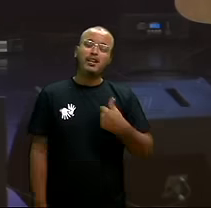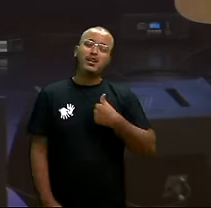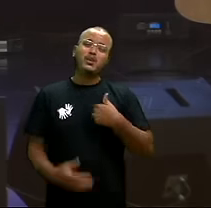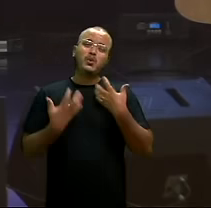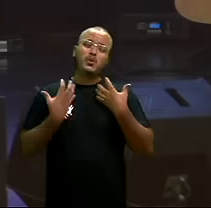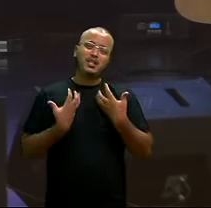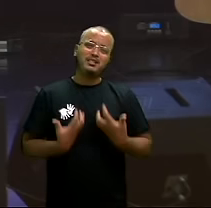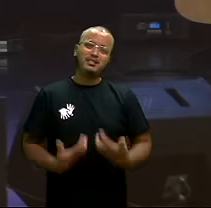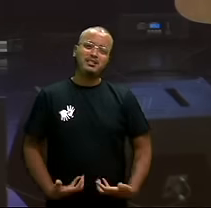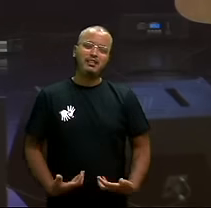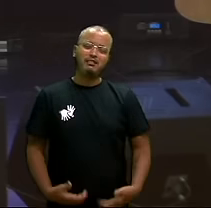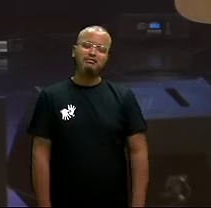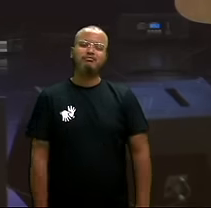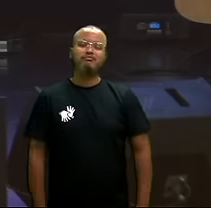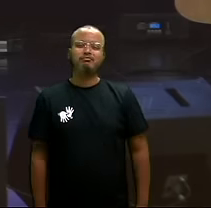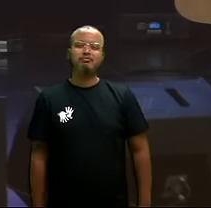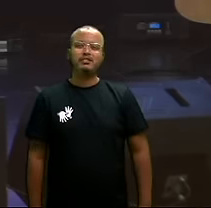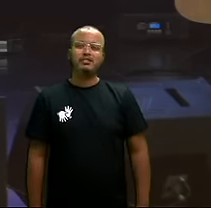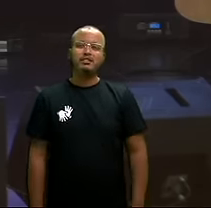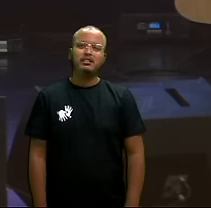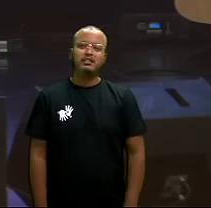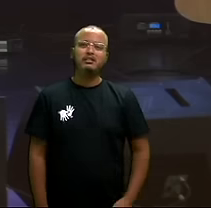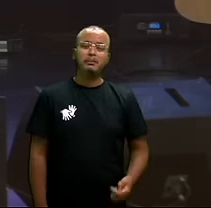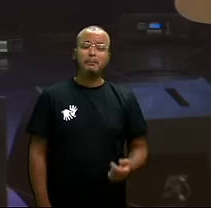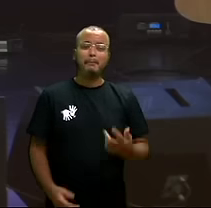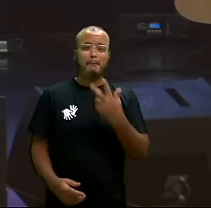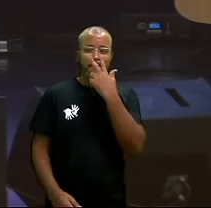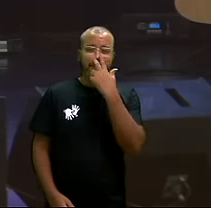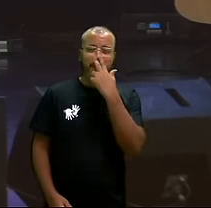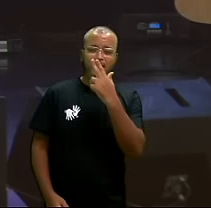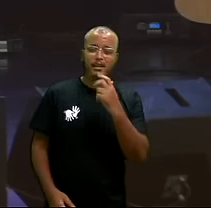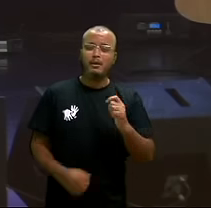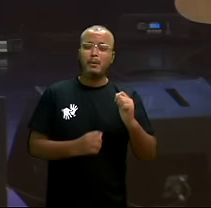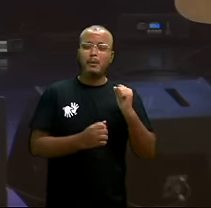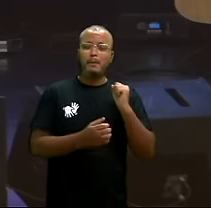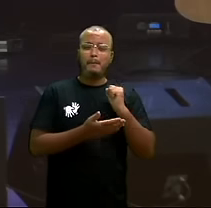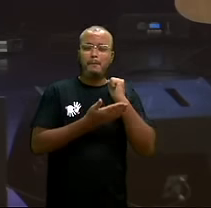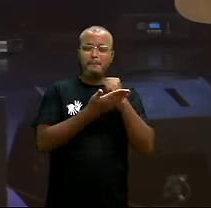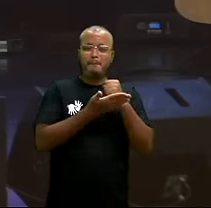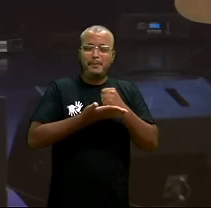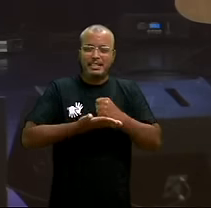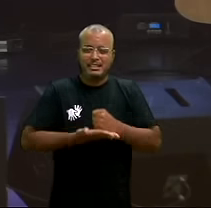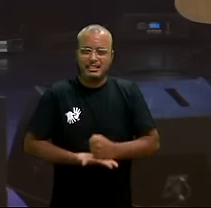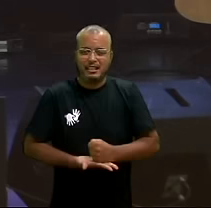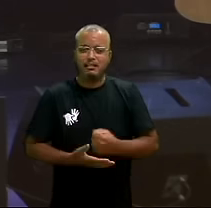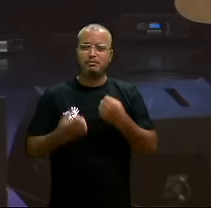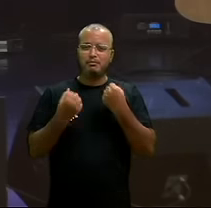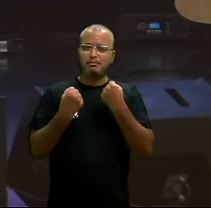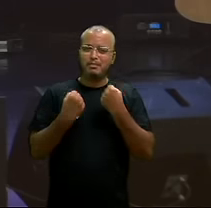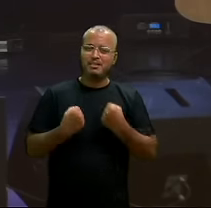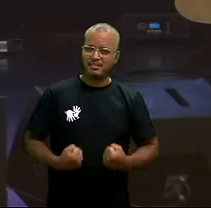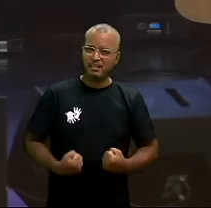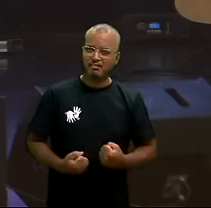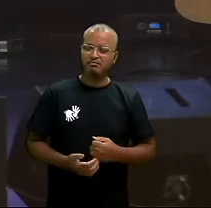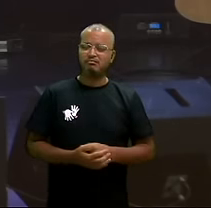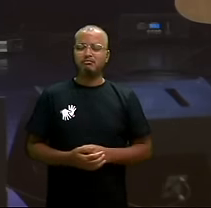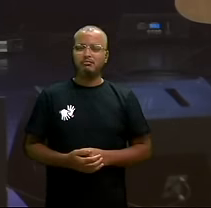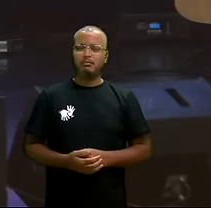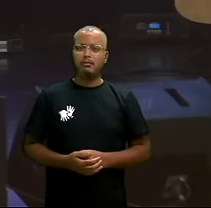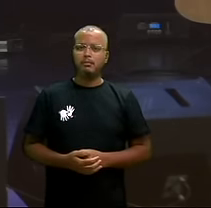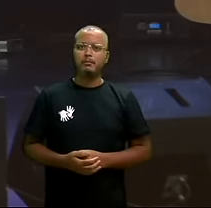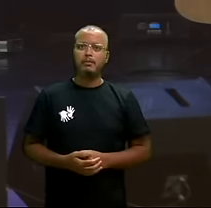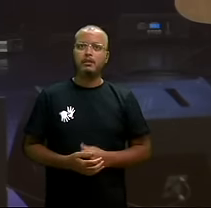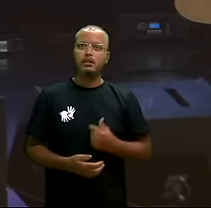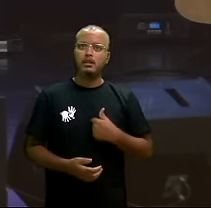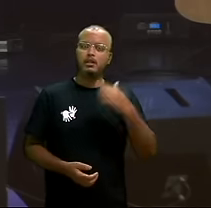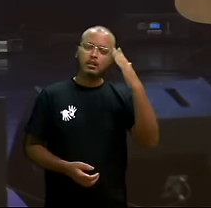gente comigo. Eu sei o que é isso, vai. Estou cansado, pastor, de carregar gente nas minhas costas. Eu sei o que é isso. Olha, eu sei